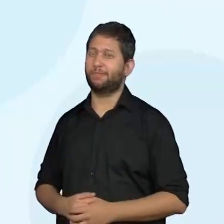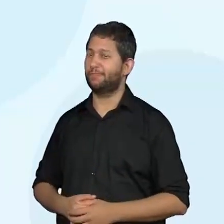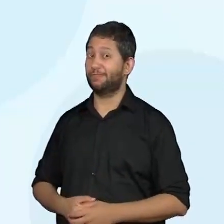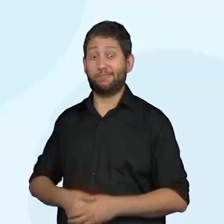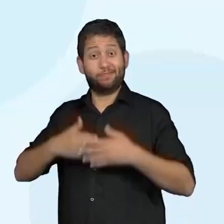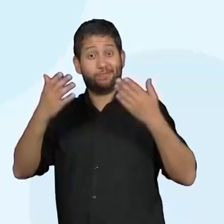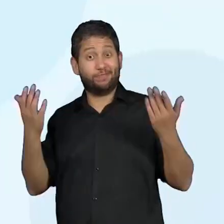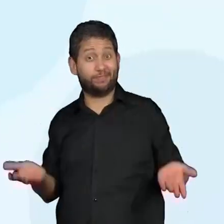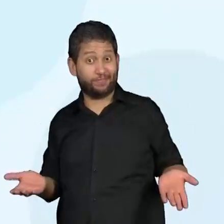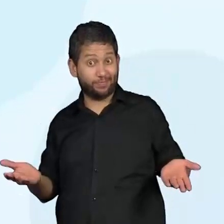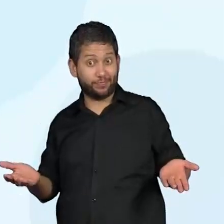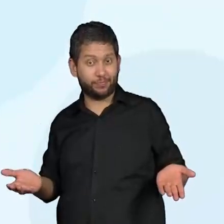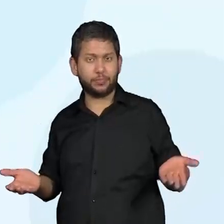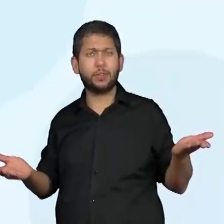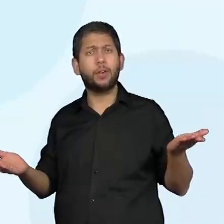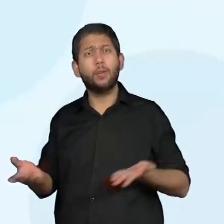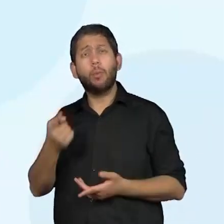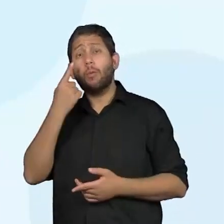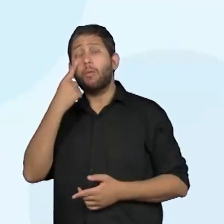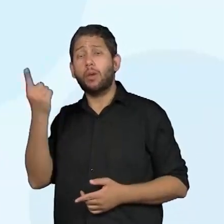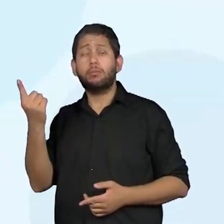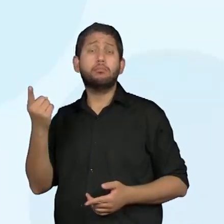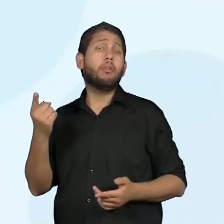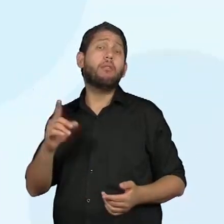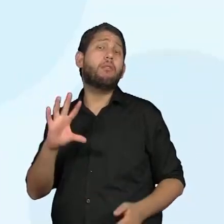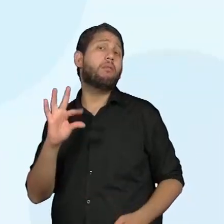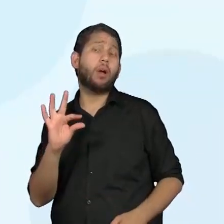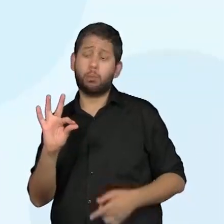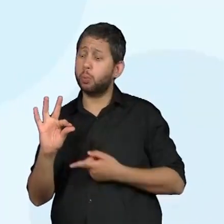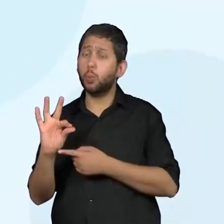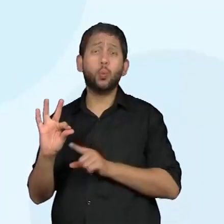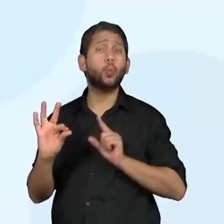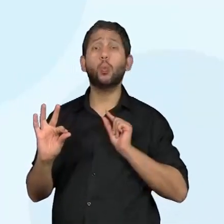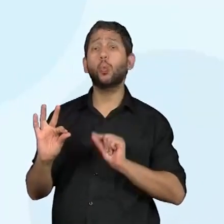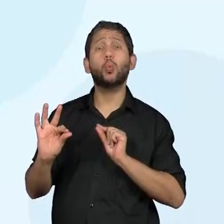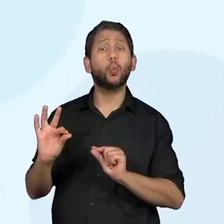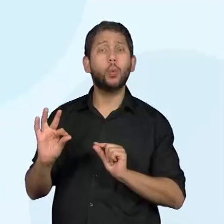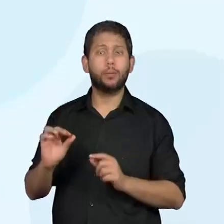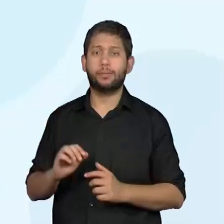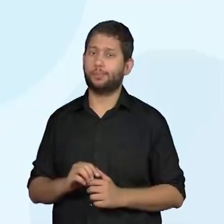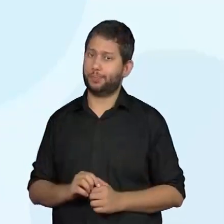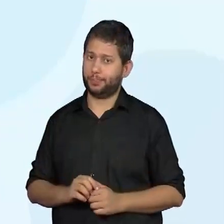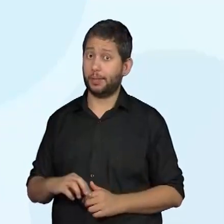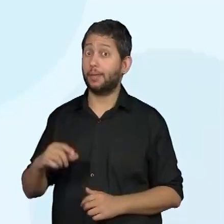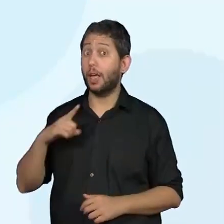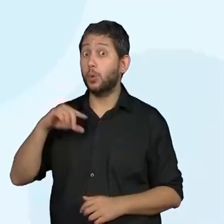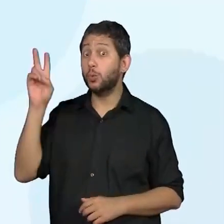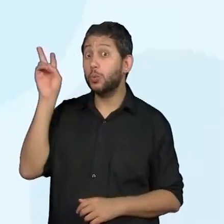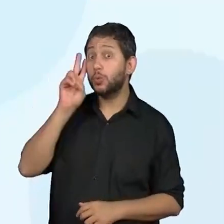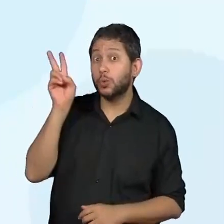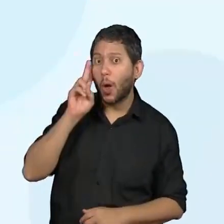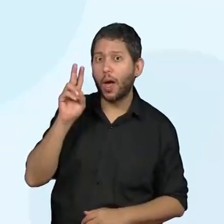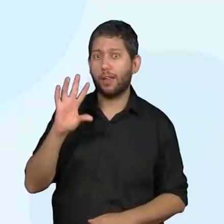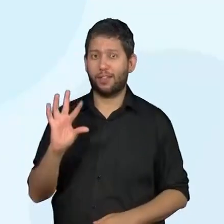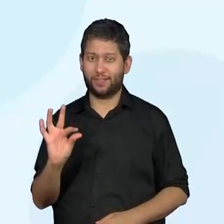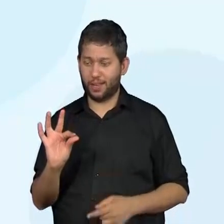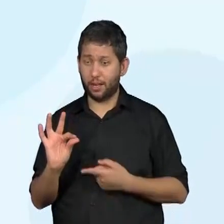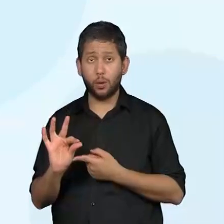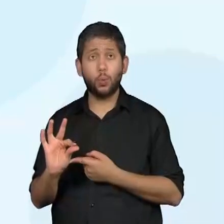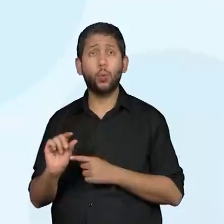Muito bem, vamos primeiro descobrir o que é fábula? Professora, eu não tenho certeza do que é fábula. Então vamos aprender